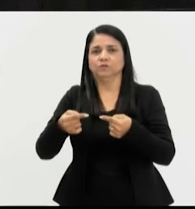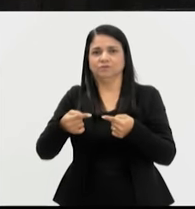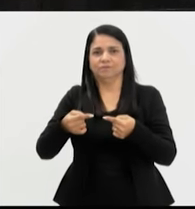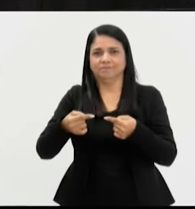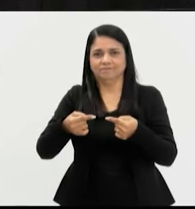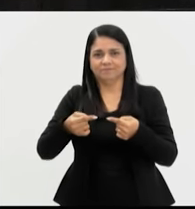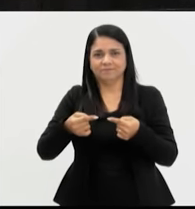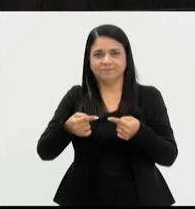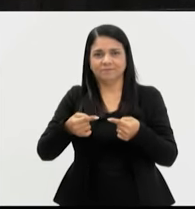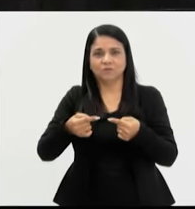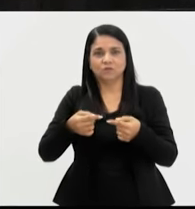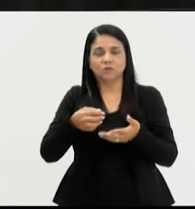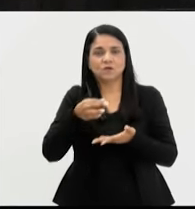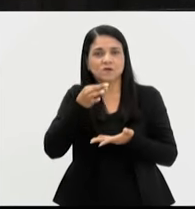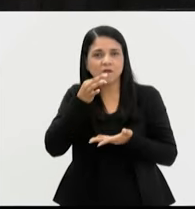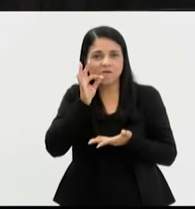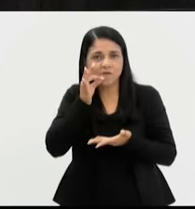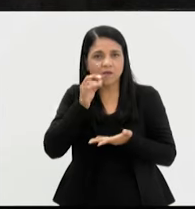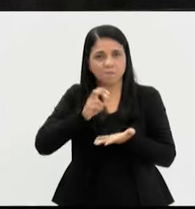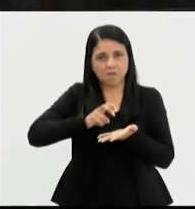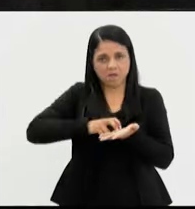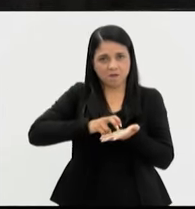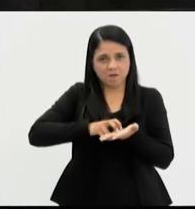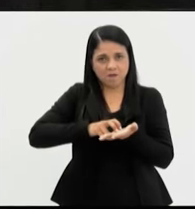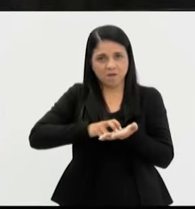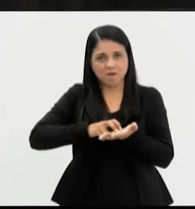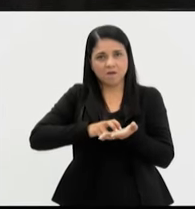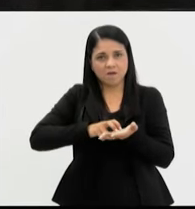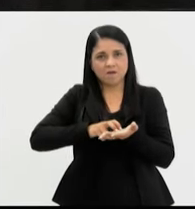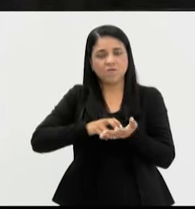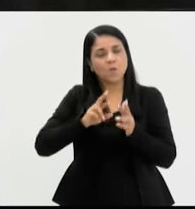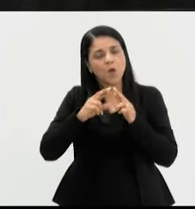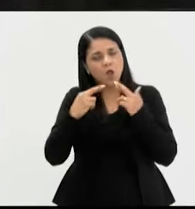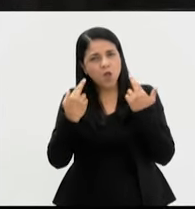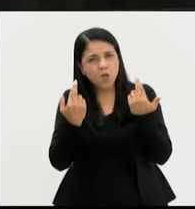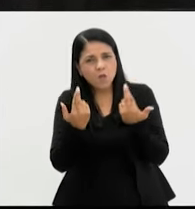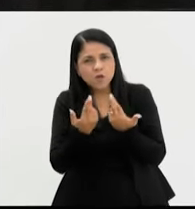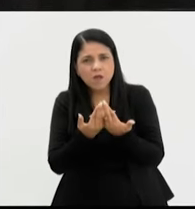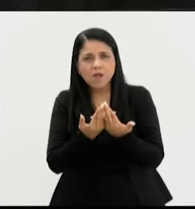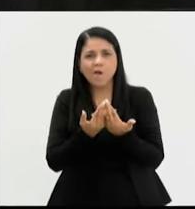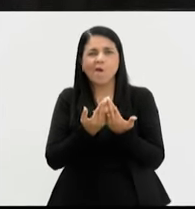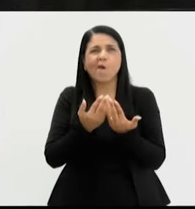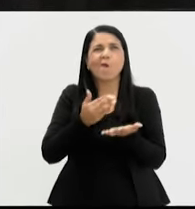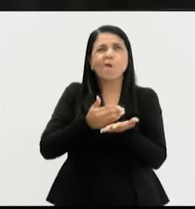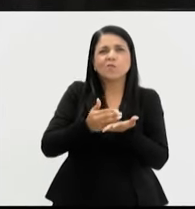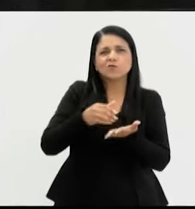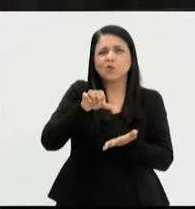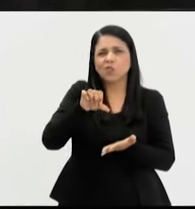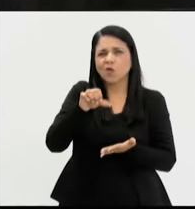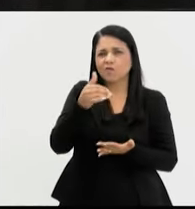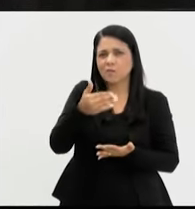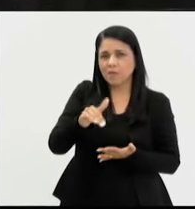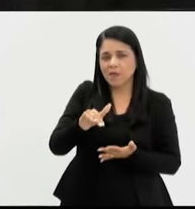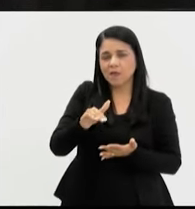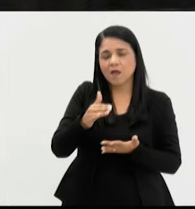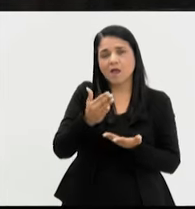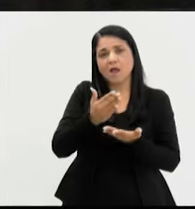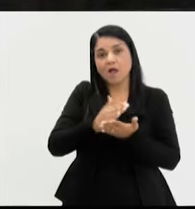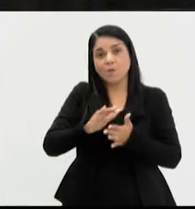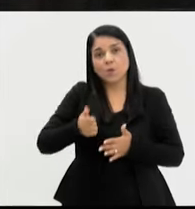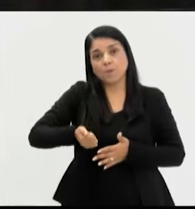nesse café da manhã que não foi na café da manhã foi uma reunião começou 9:30 e acabou meio